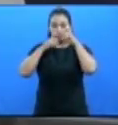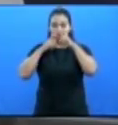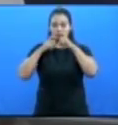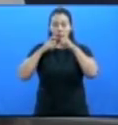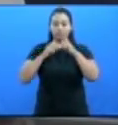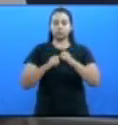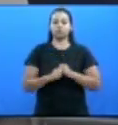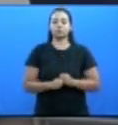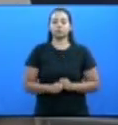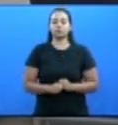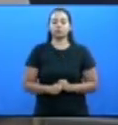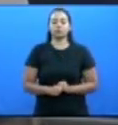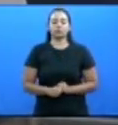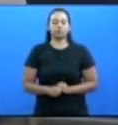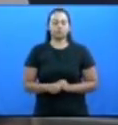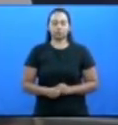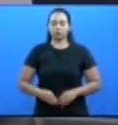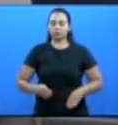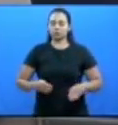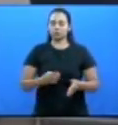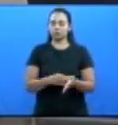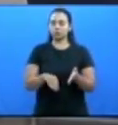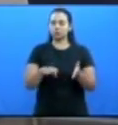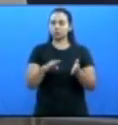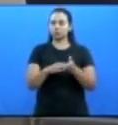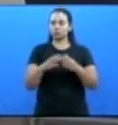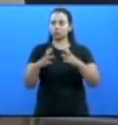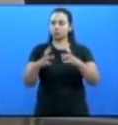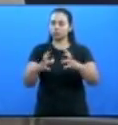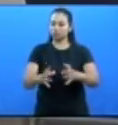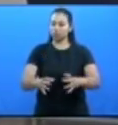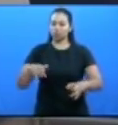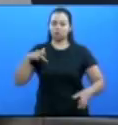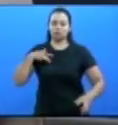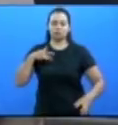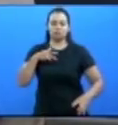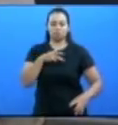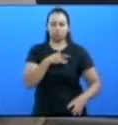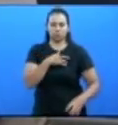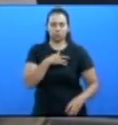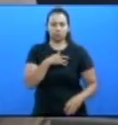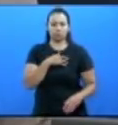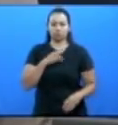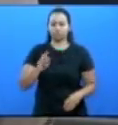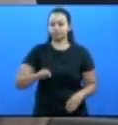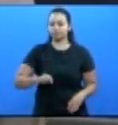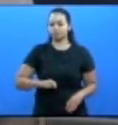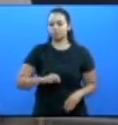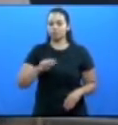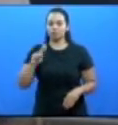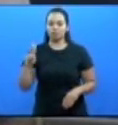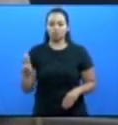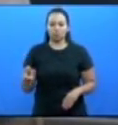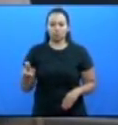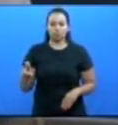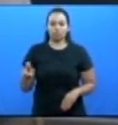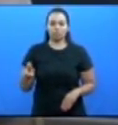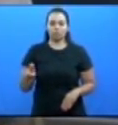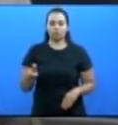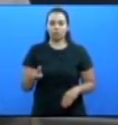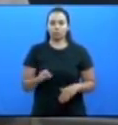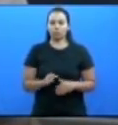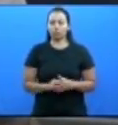de Educação, de Saúde, as pessoas que estão acostumadas com o cotidiano de cada unidade básica de